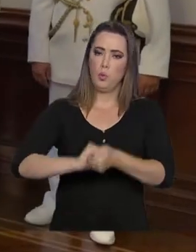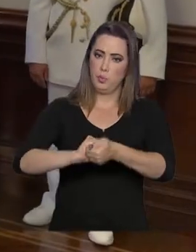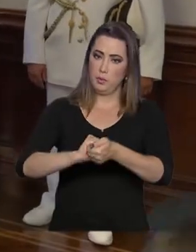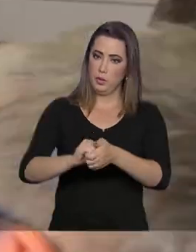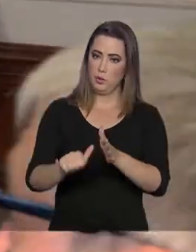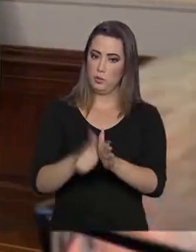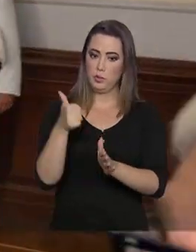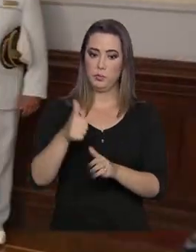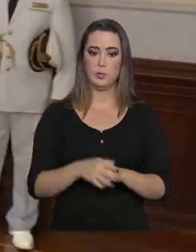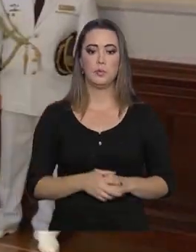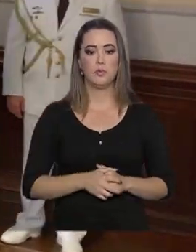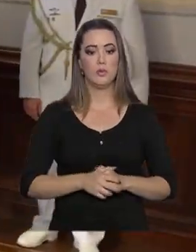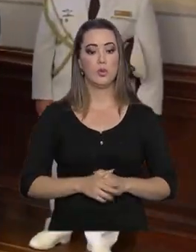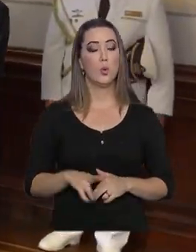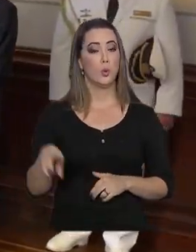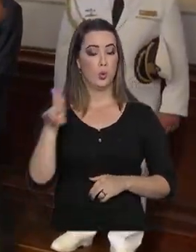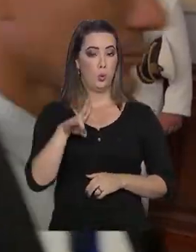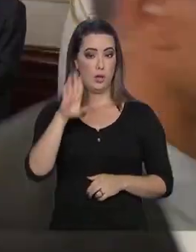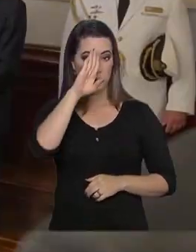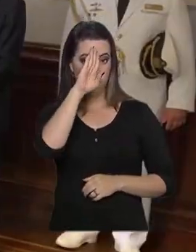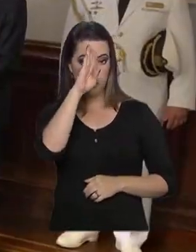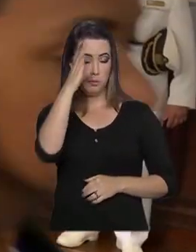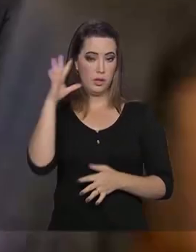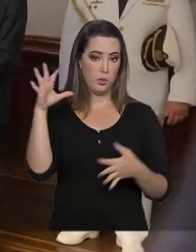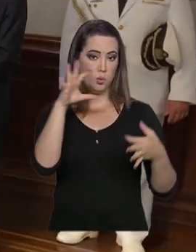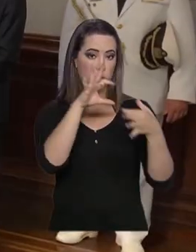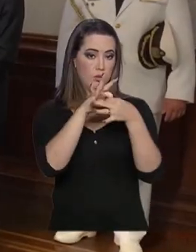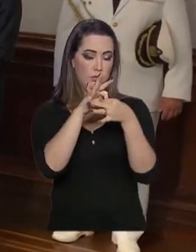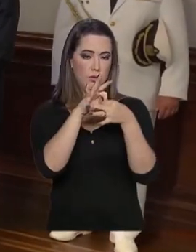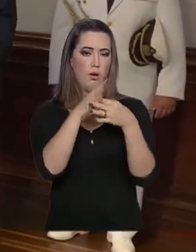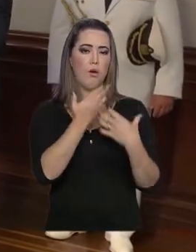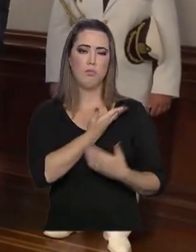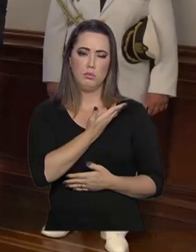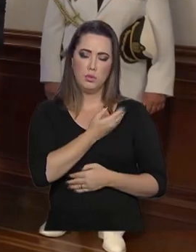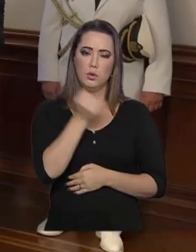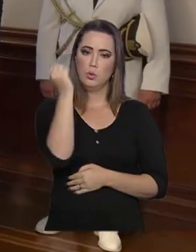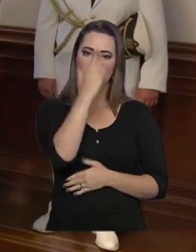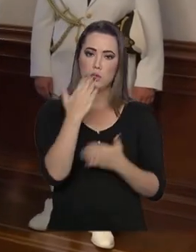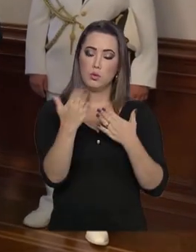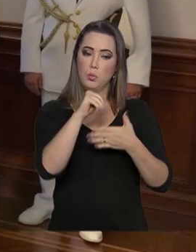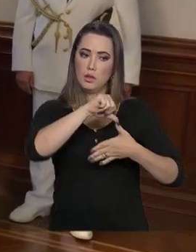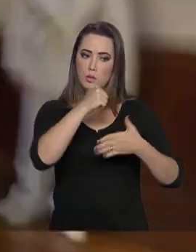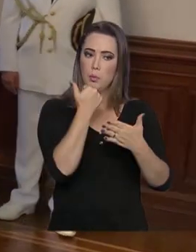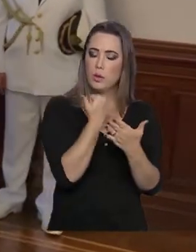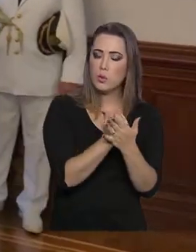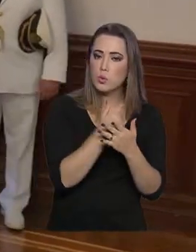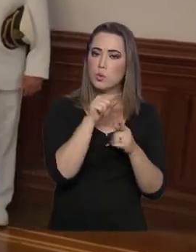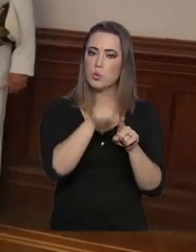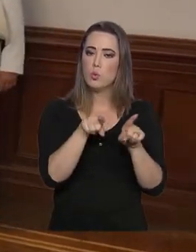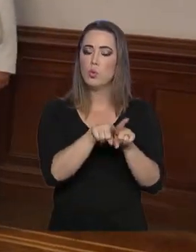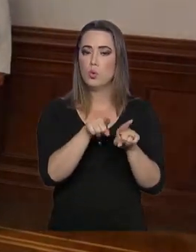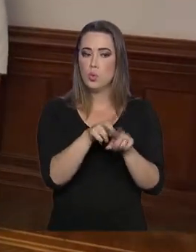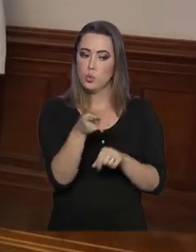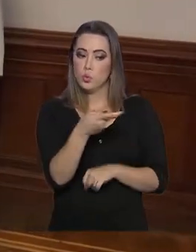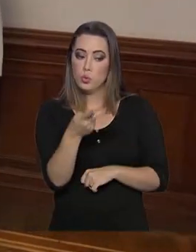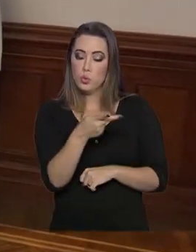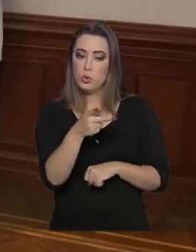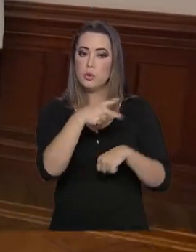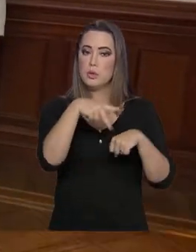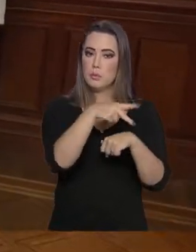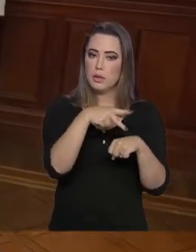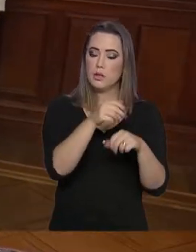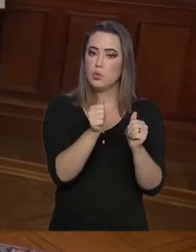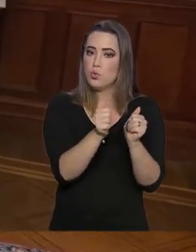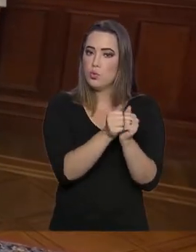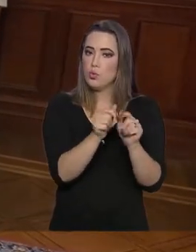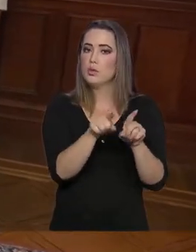na cerimônia. Uruguai é um dos principais parceiros do Brasil na América do Sul, com acordos tanto no âmbito bilateral quanto no Mercosul.